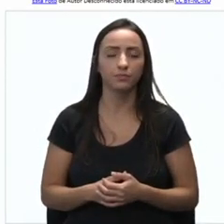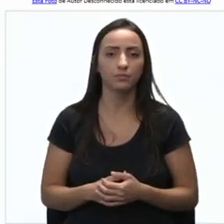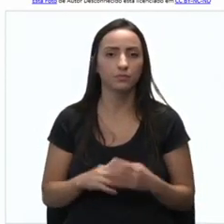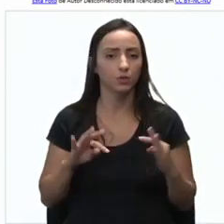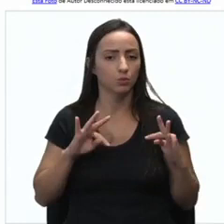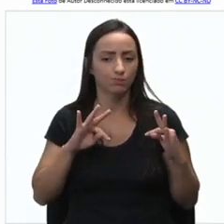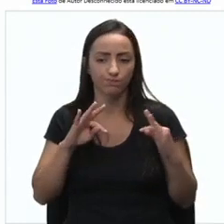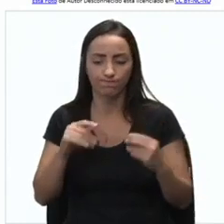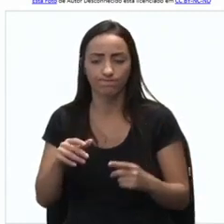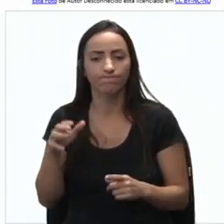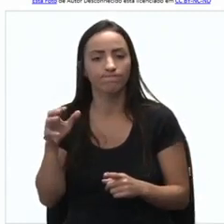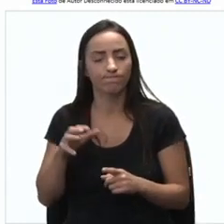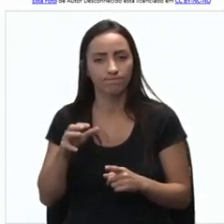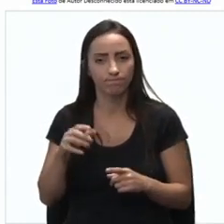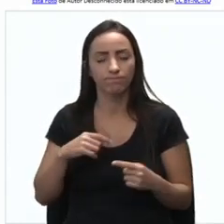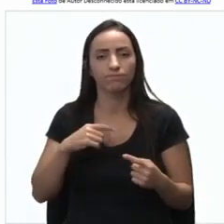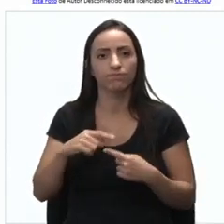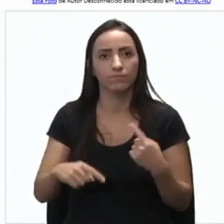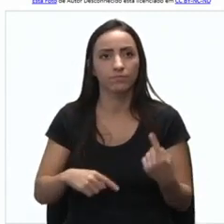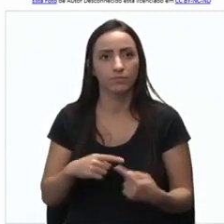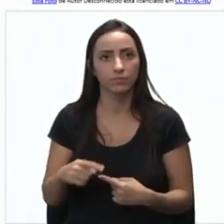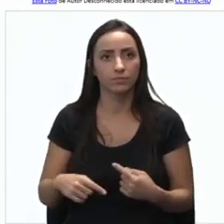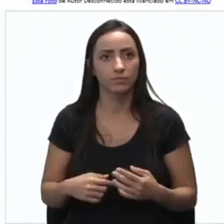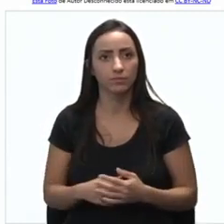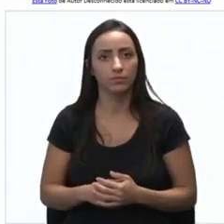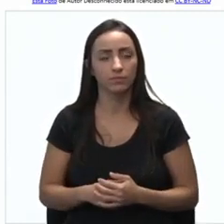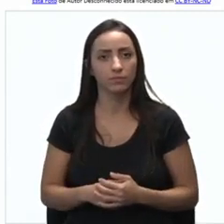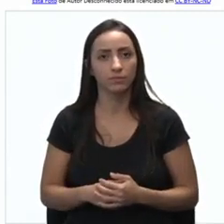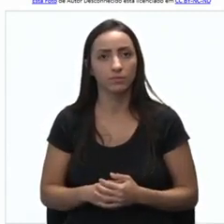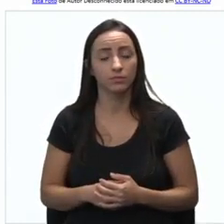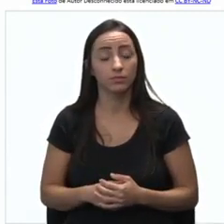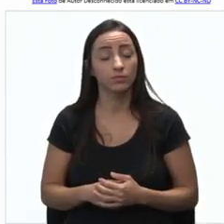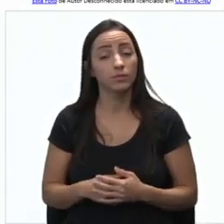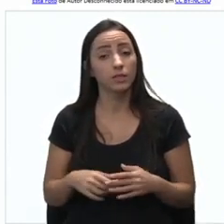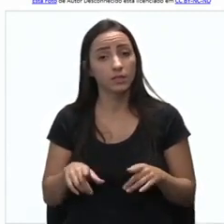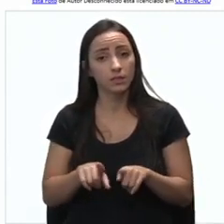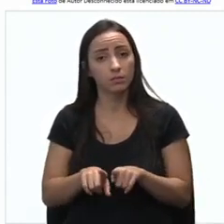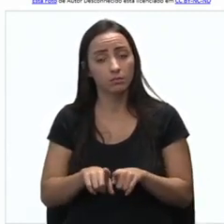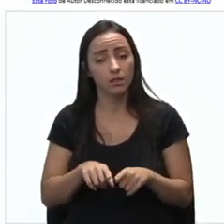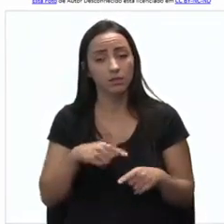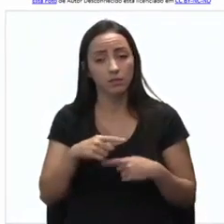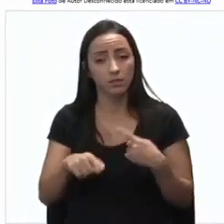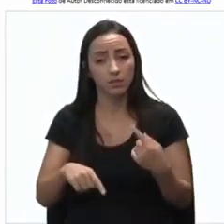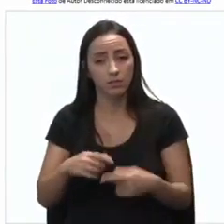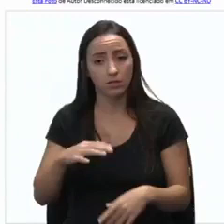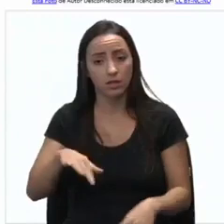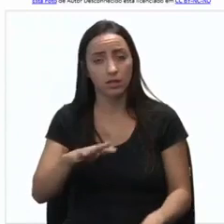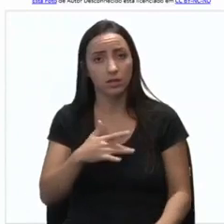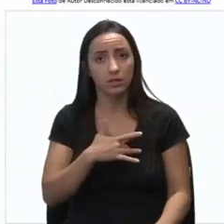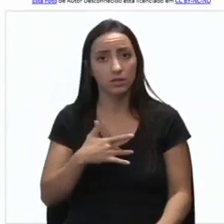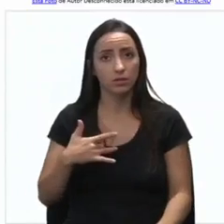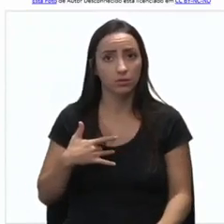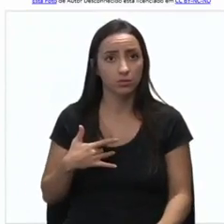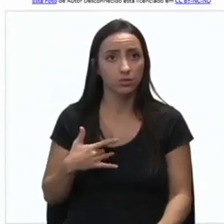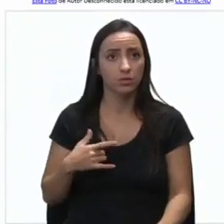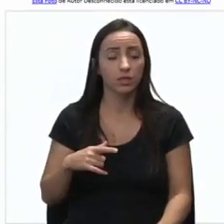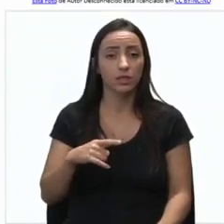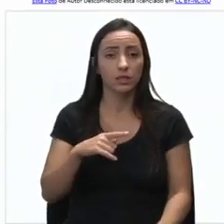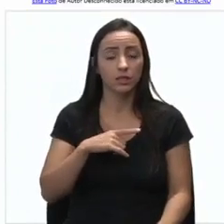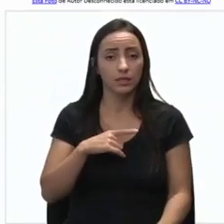tudo isso vai afetando as relações. As relações na área da saúde, elas prezam por um padrão